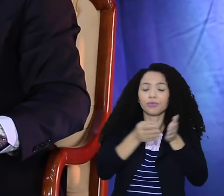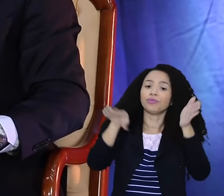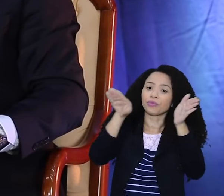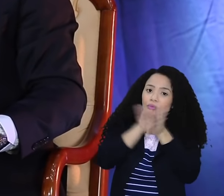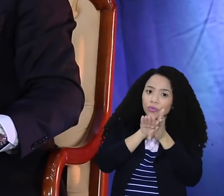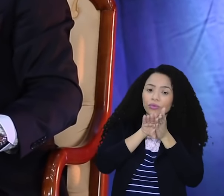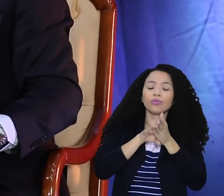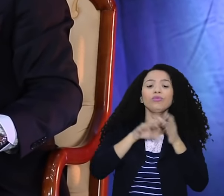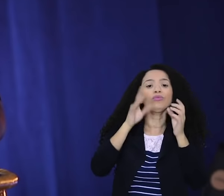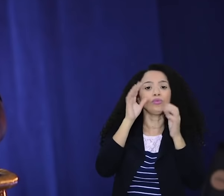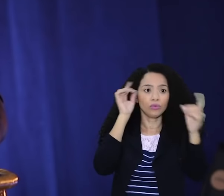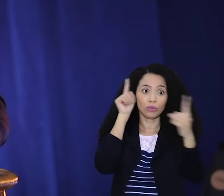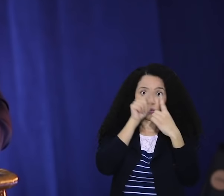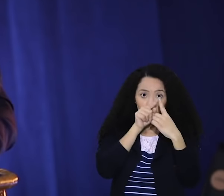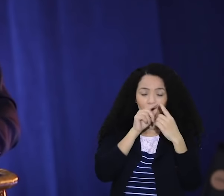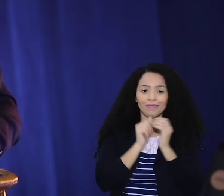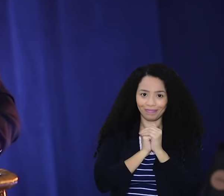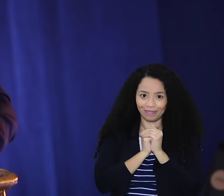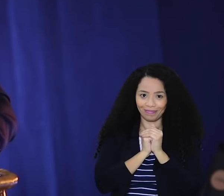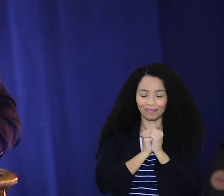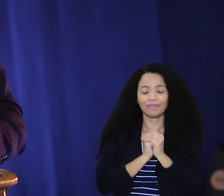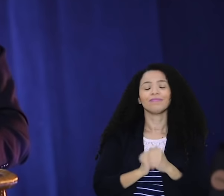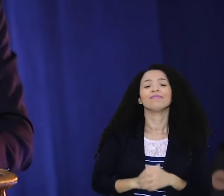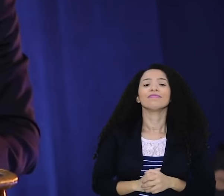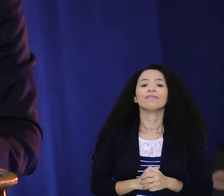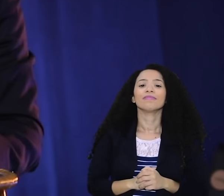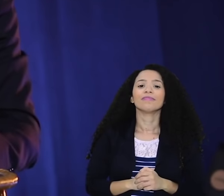seu destino. E amém.